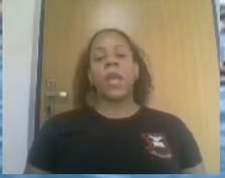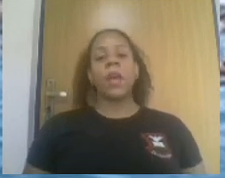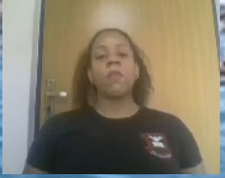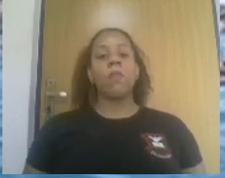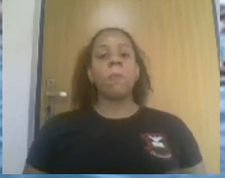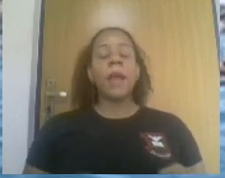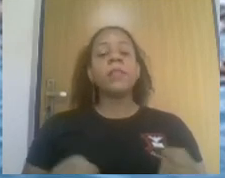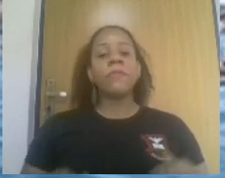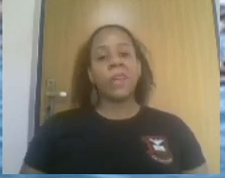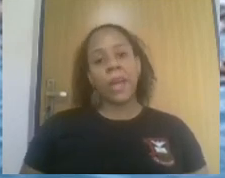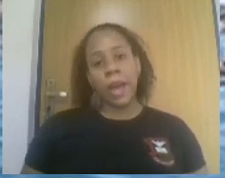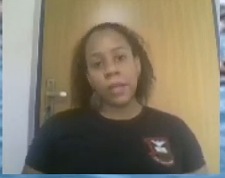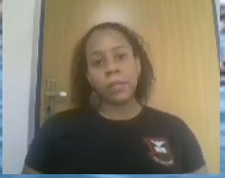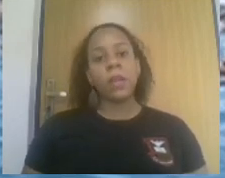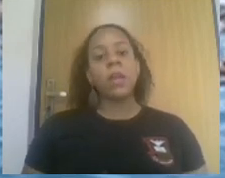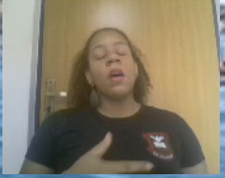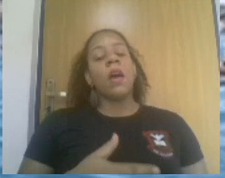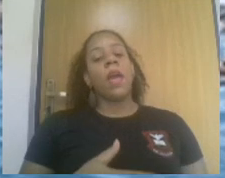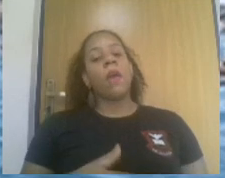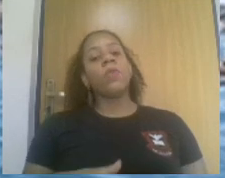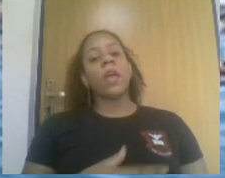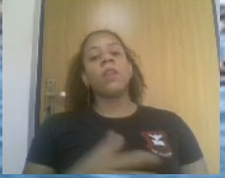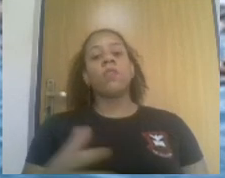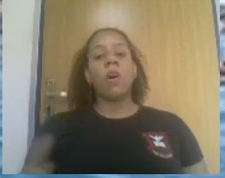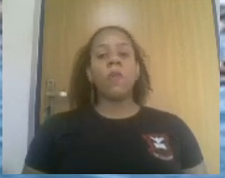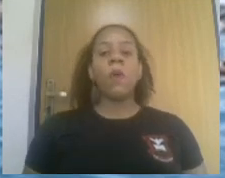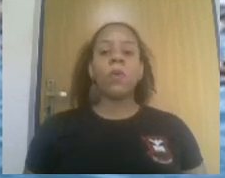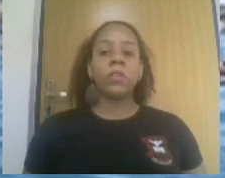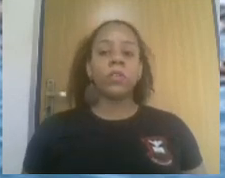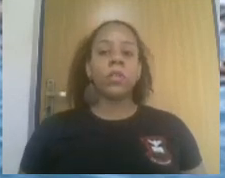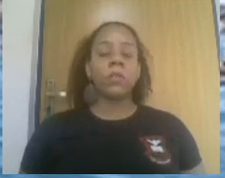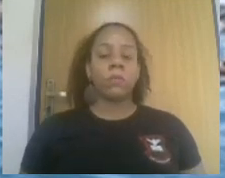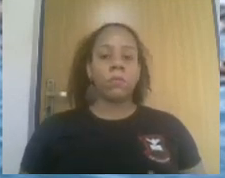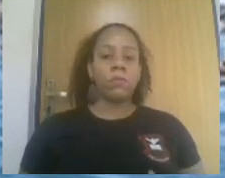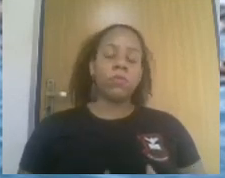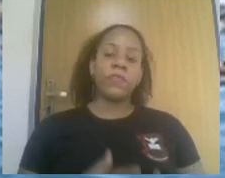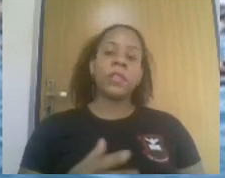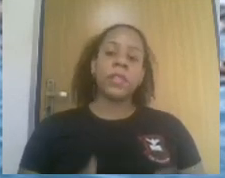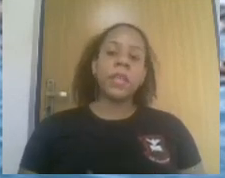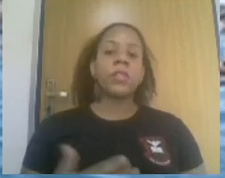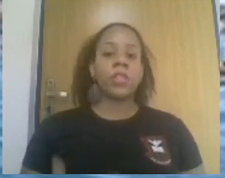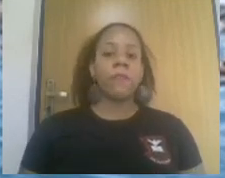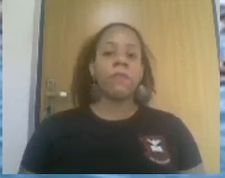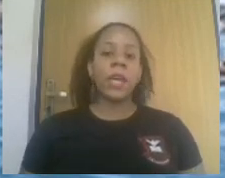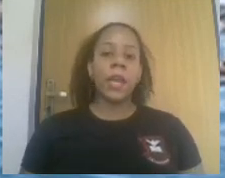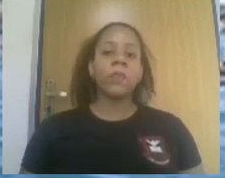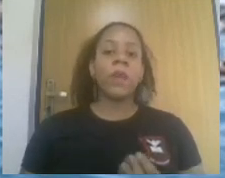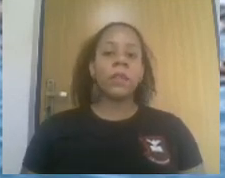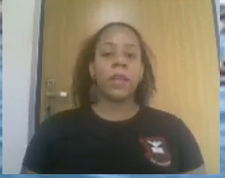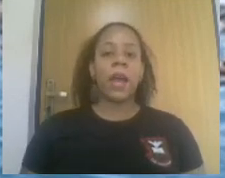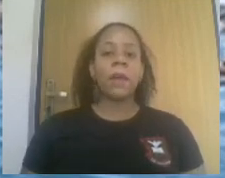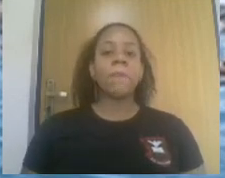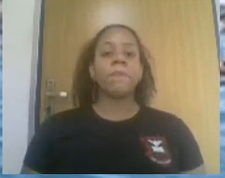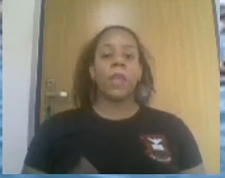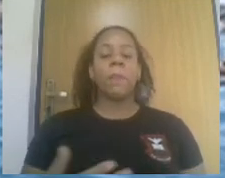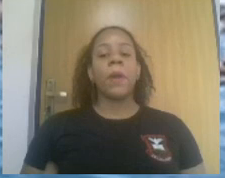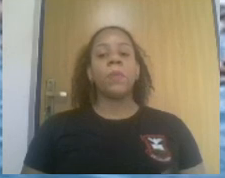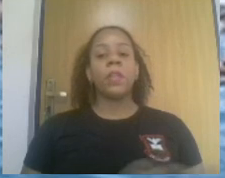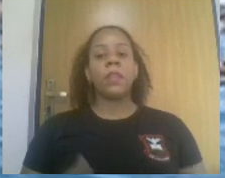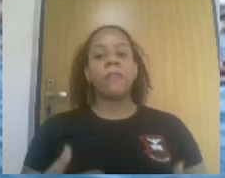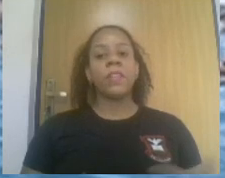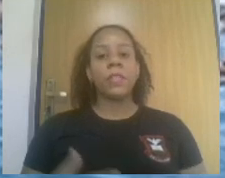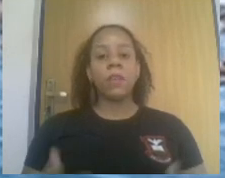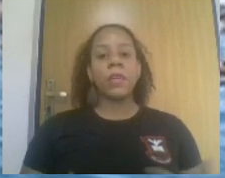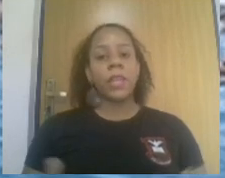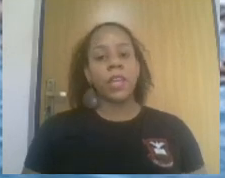povoou com mais eficácia o território onde os franceses estavam querendo entrar para